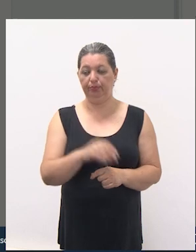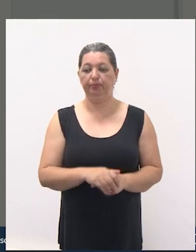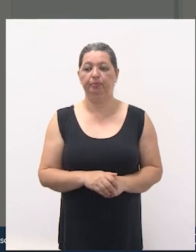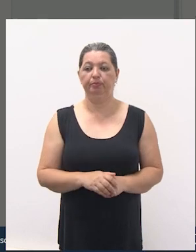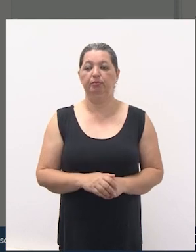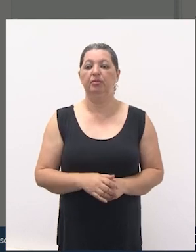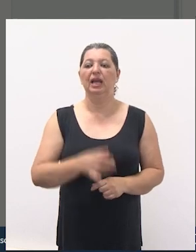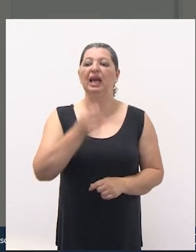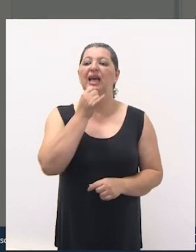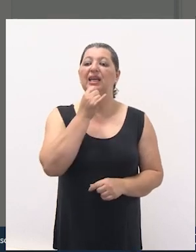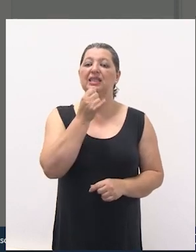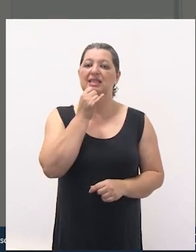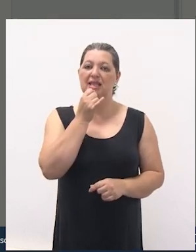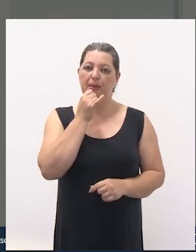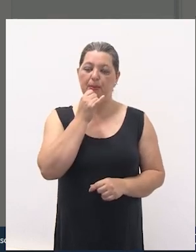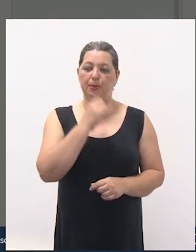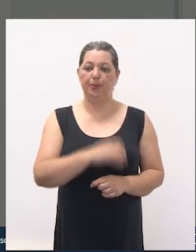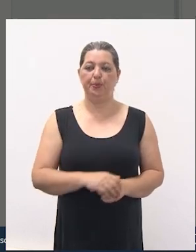Exemplo.